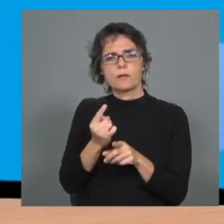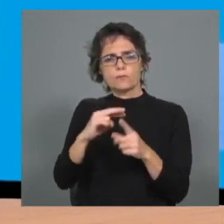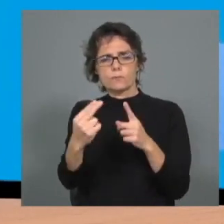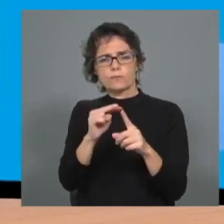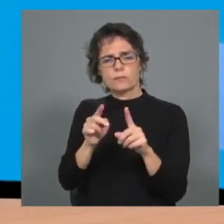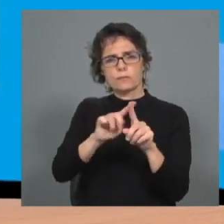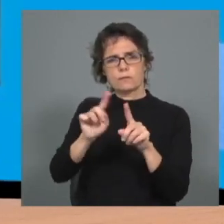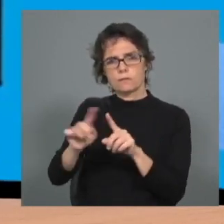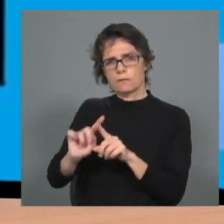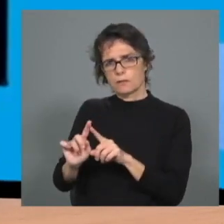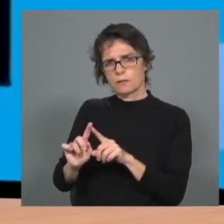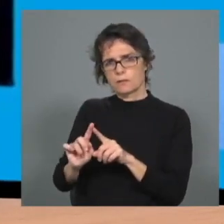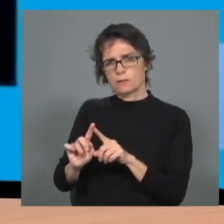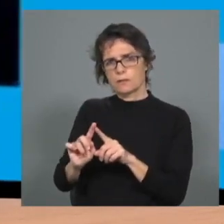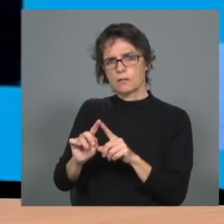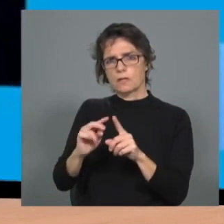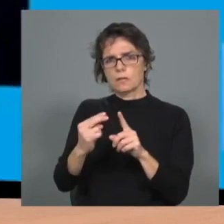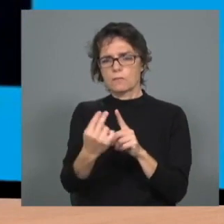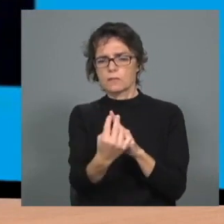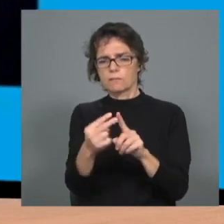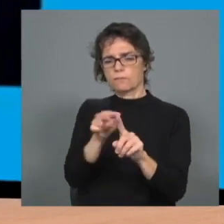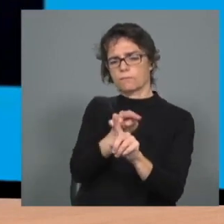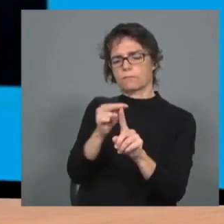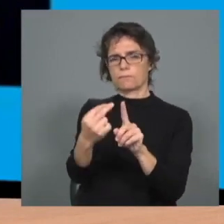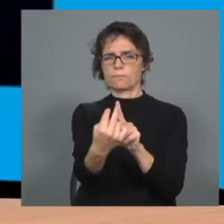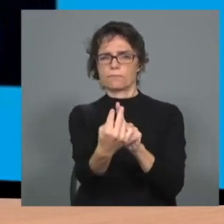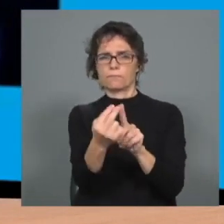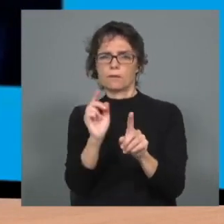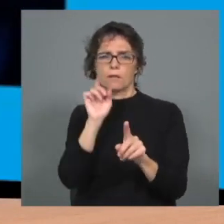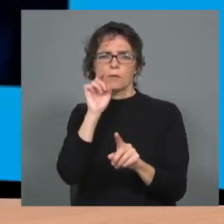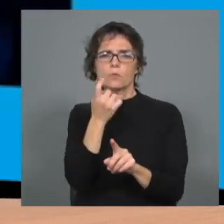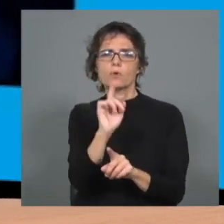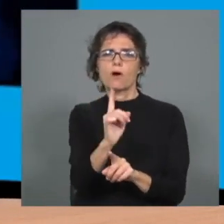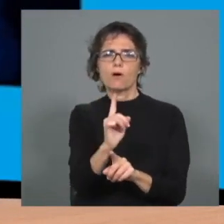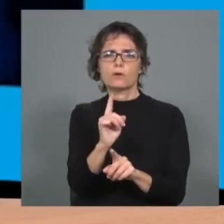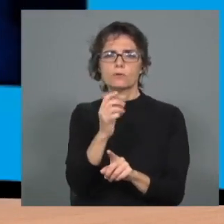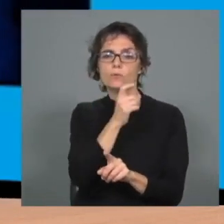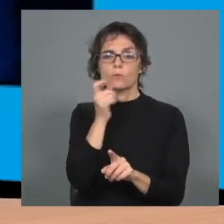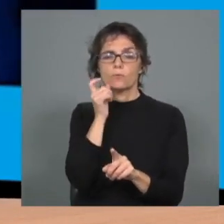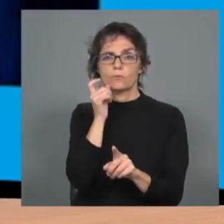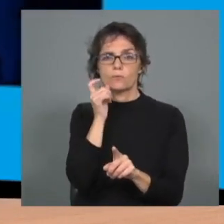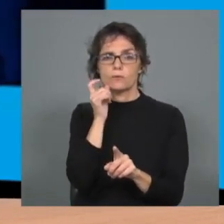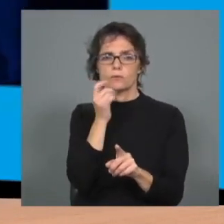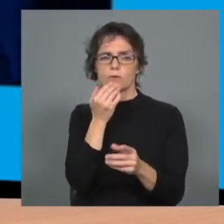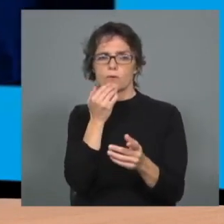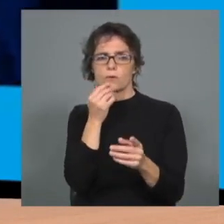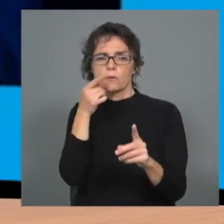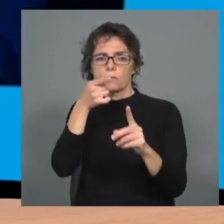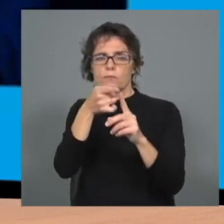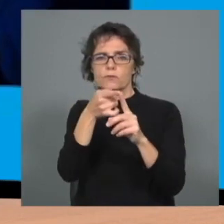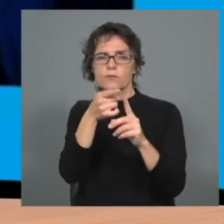perspectivas, mas necessariamente de compromisso com os que mais necessitam. Nós poderíamos dizer, por exemplo, 4 grandes tendências nesse processo. Você tem